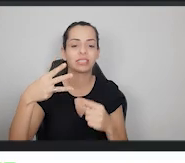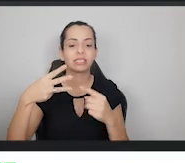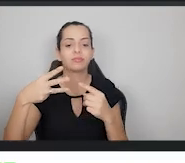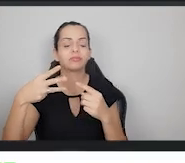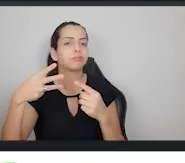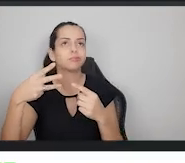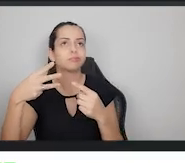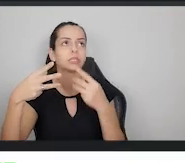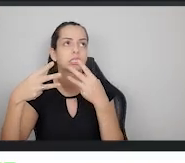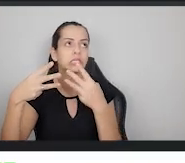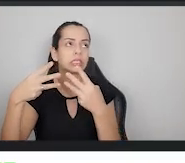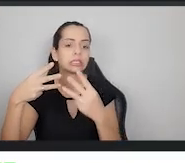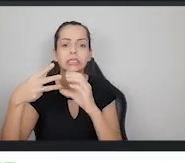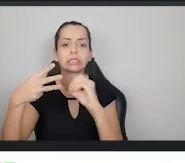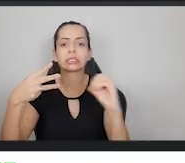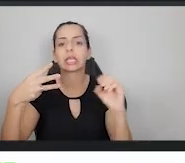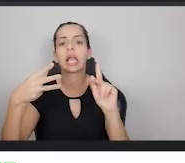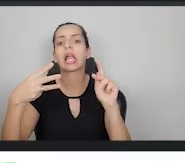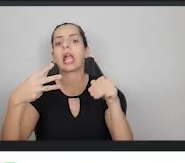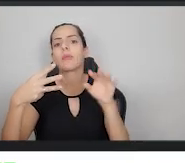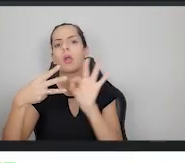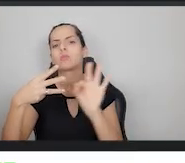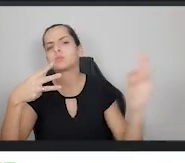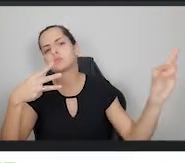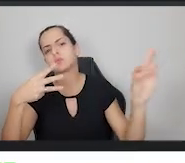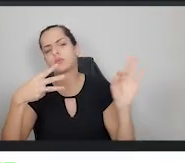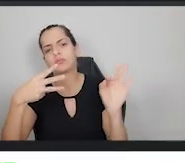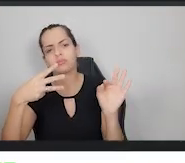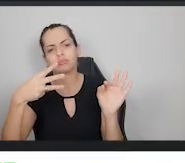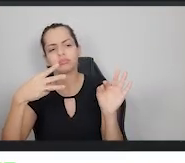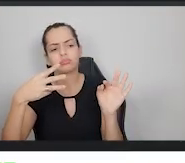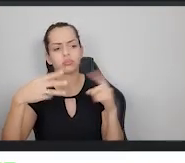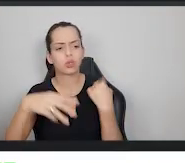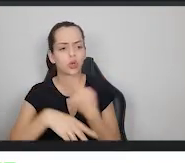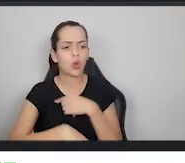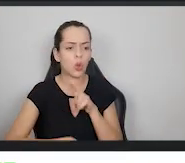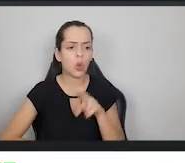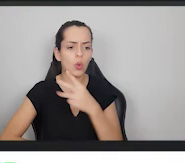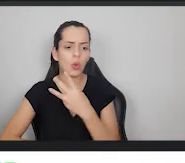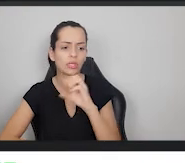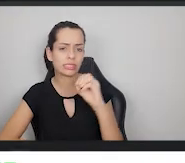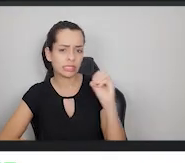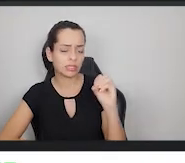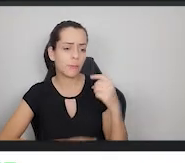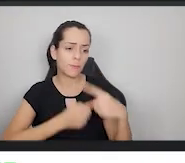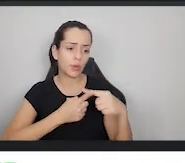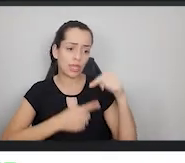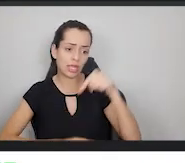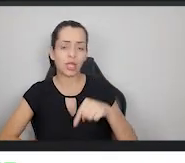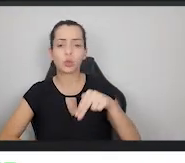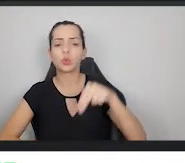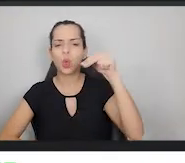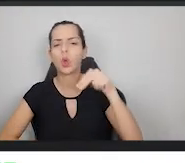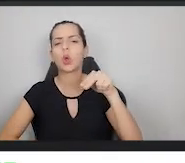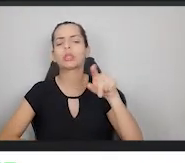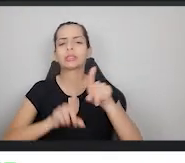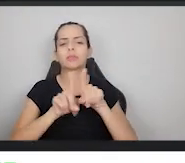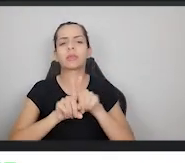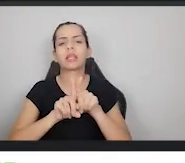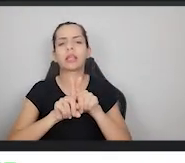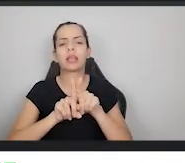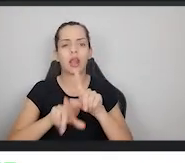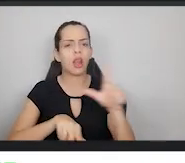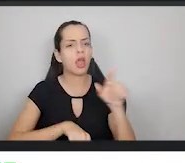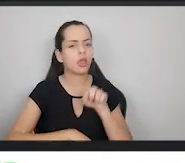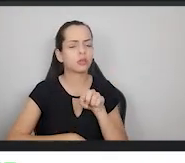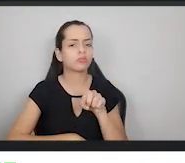Tem aí o elemento da regulação de tensão, os reguladores de tensão. Então, considerando que eu preciso entregar a tensão adequada, para que